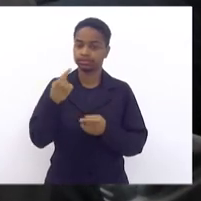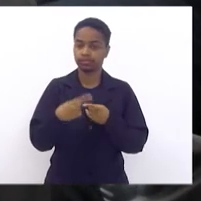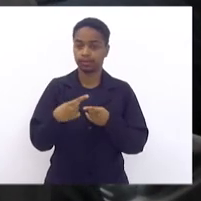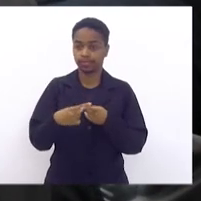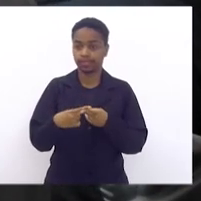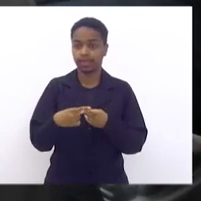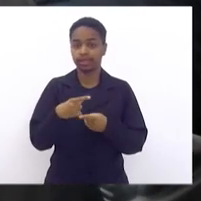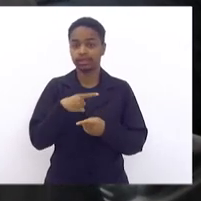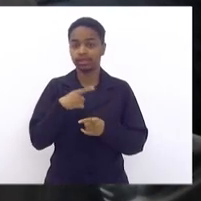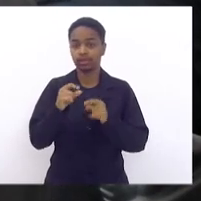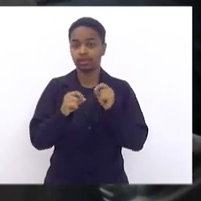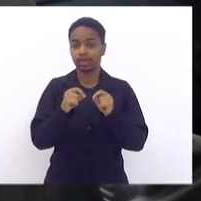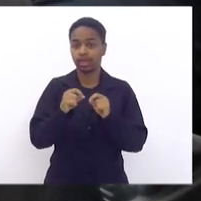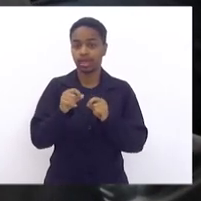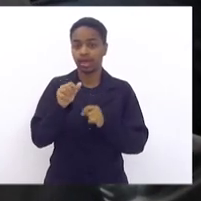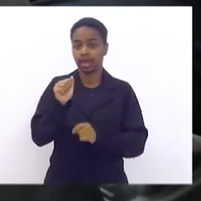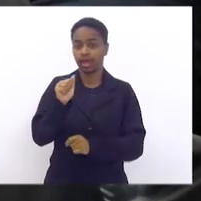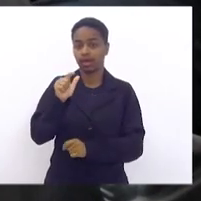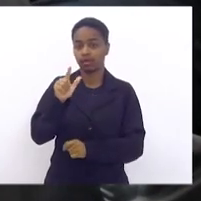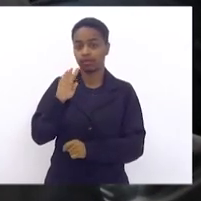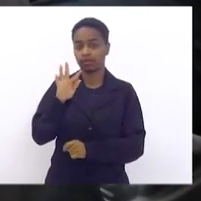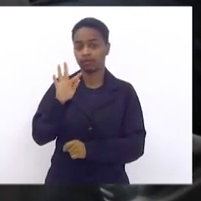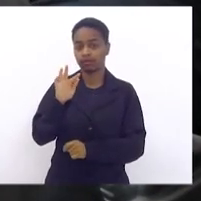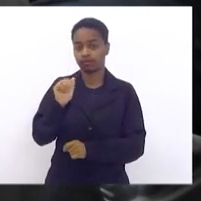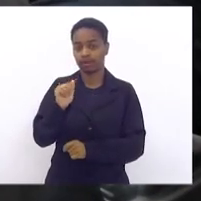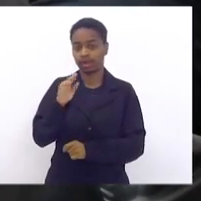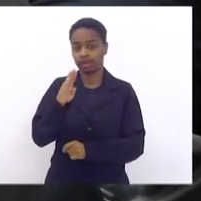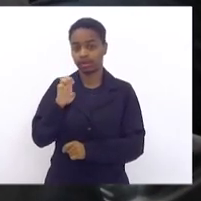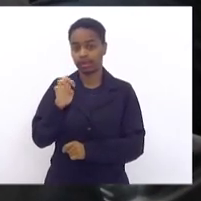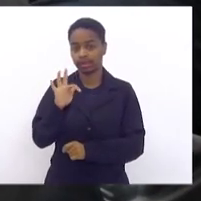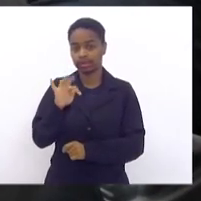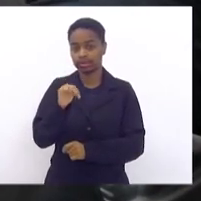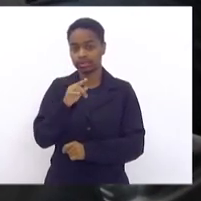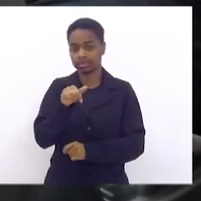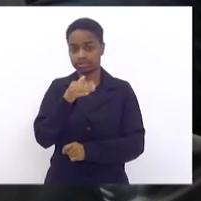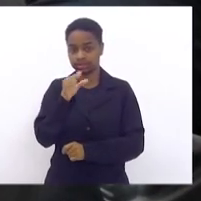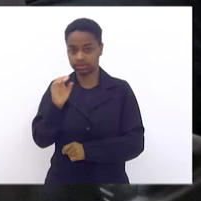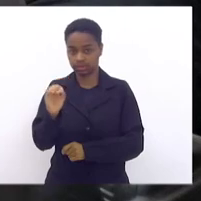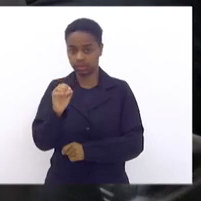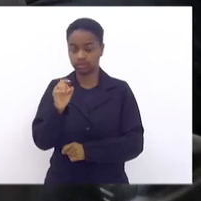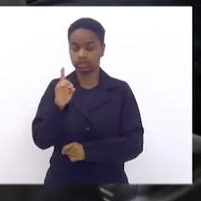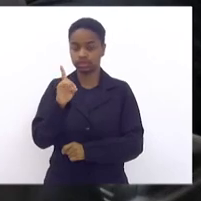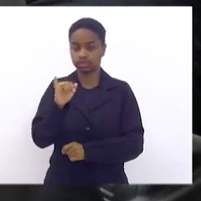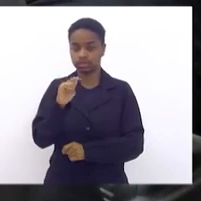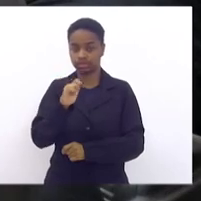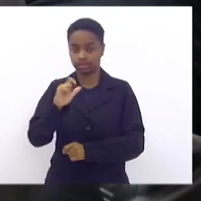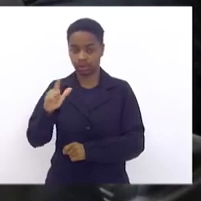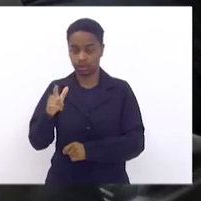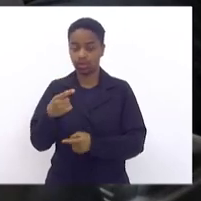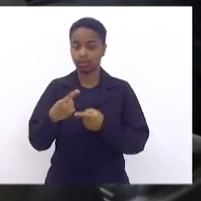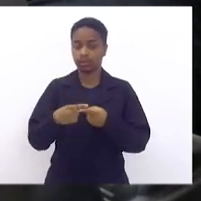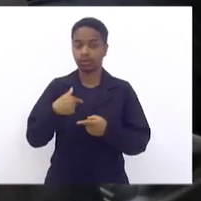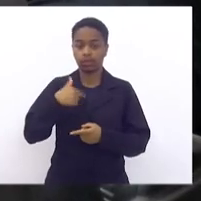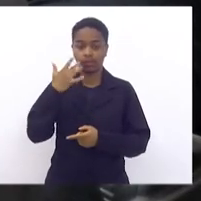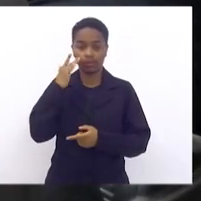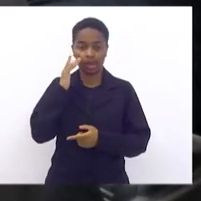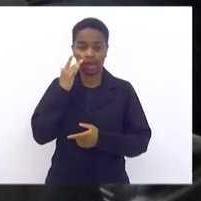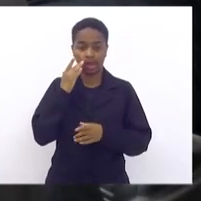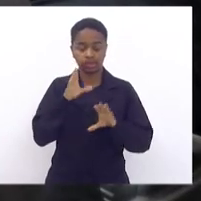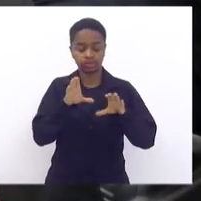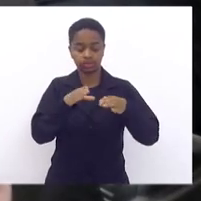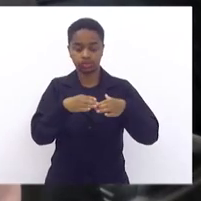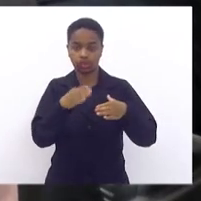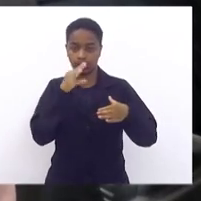coisa chamada alfabetização digital, né? Muitas dessas meninas e adolescentes, assim, eu acho que existe, tem que ter uma